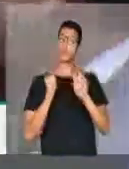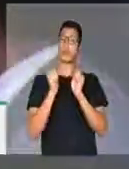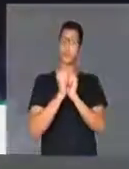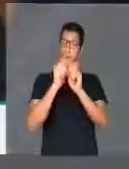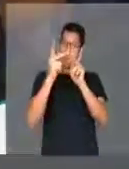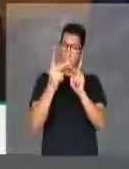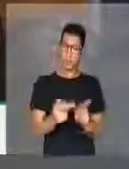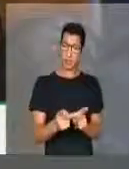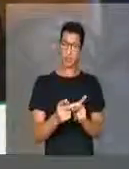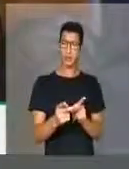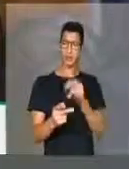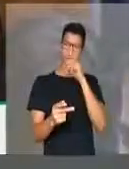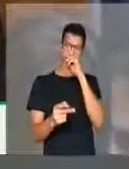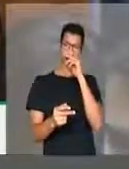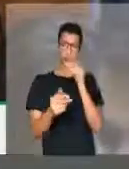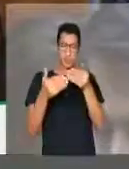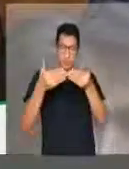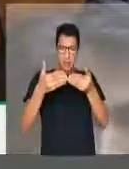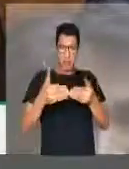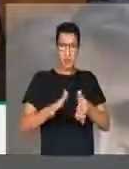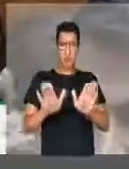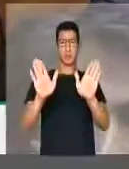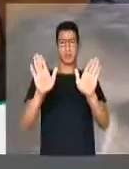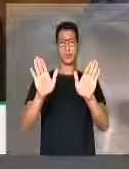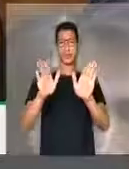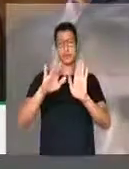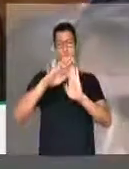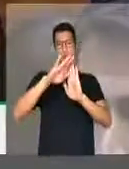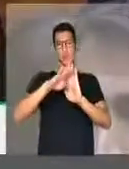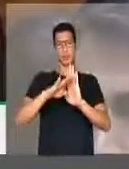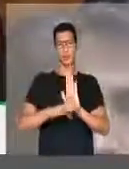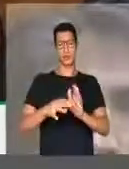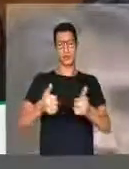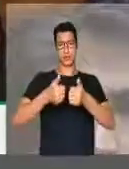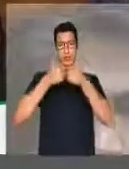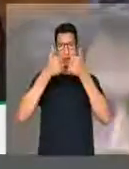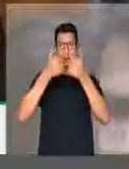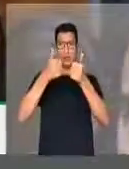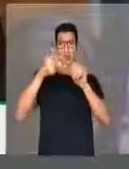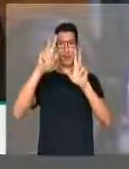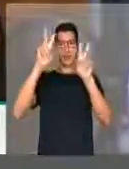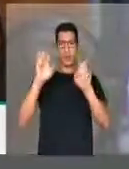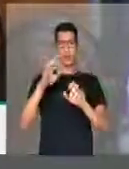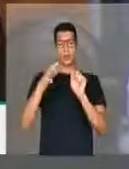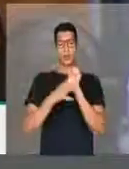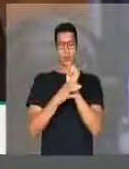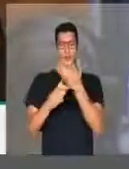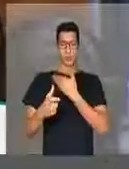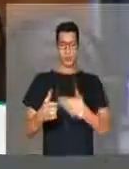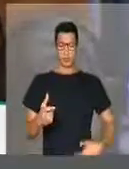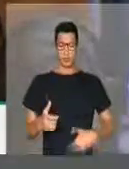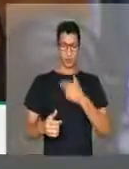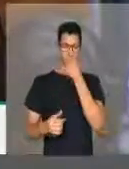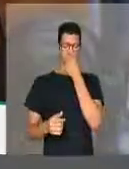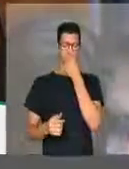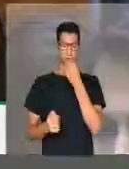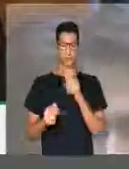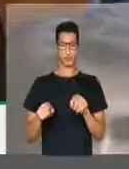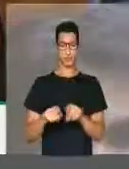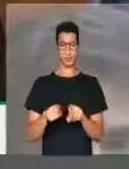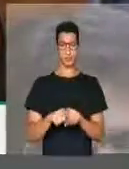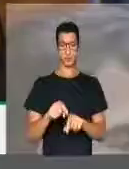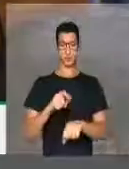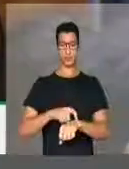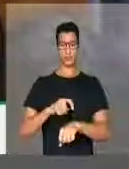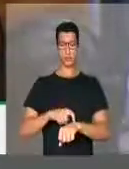este projeto, inaugurar uma pauta positiva na área de segurança pública,